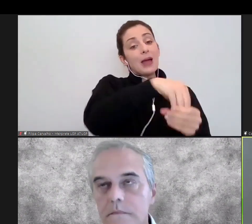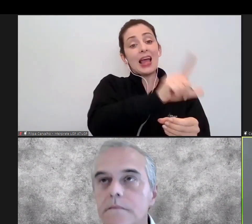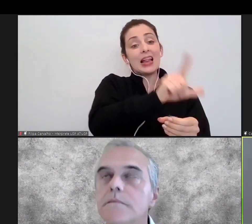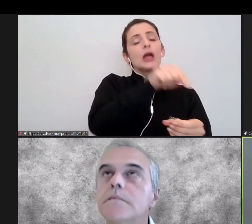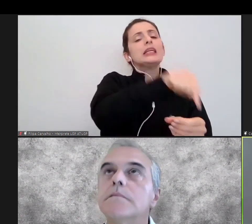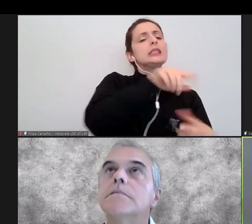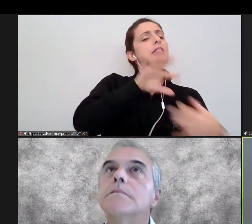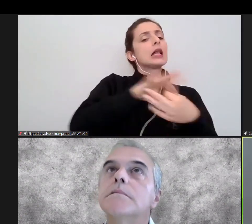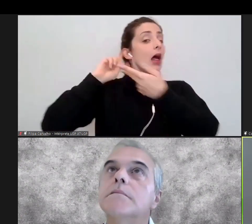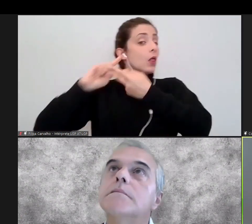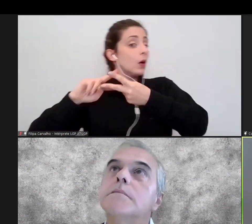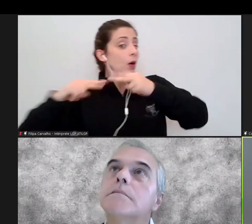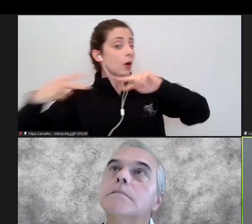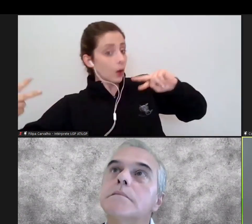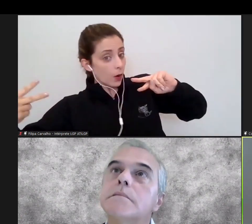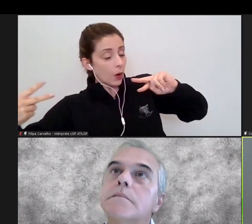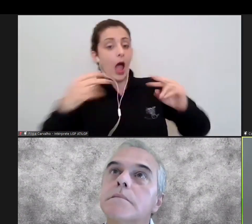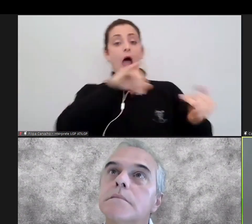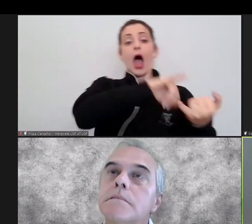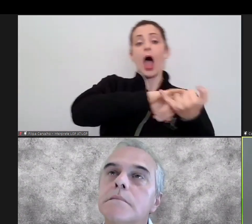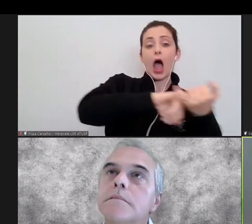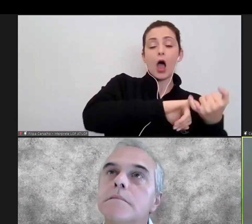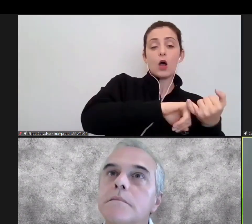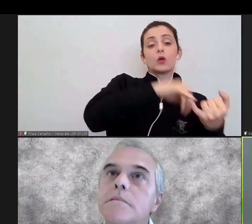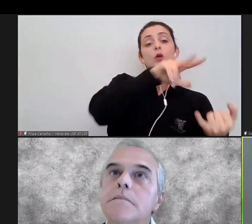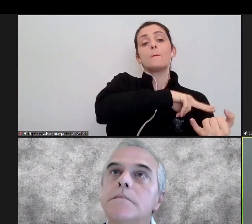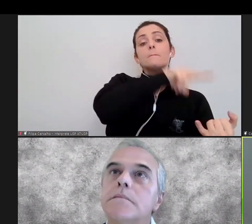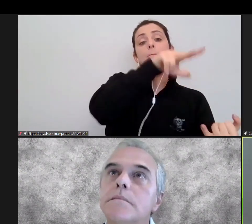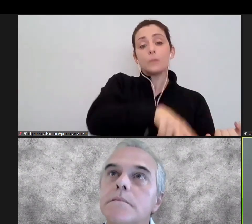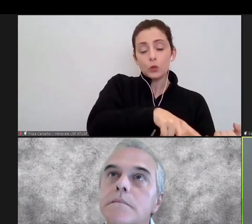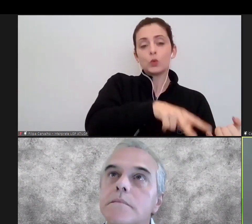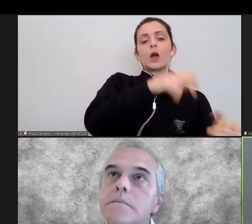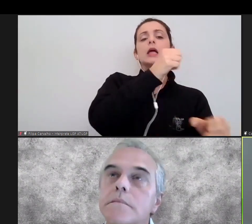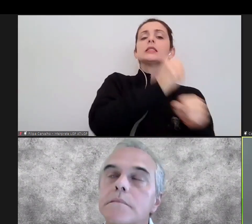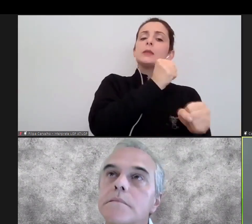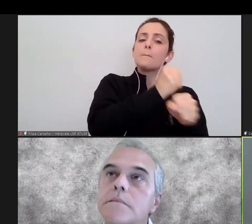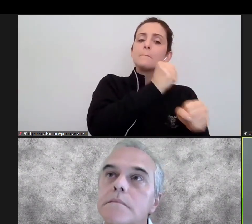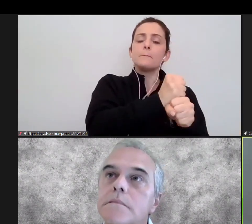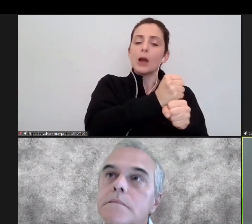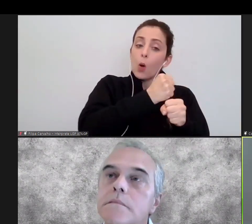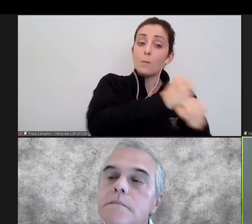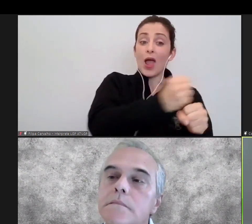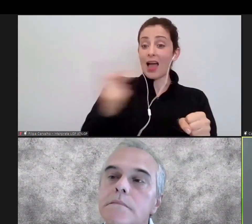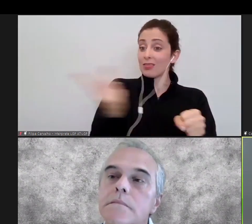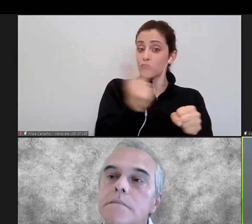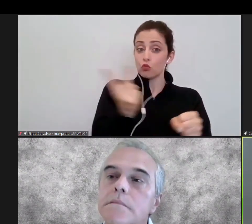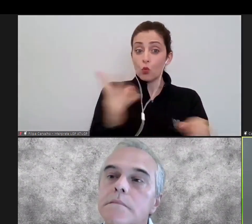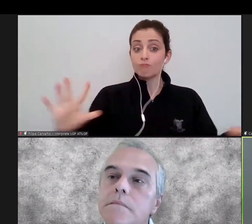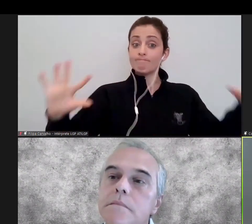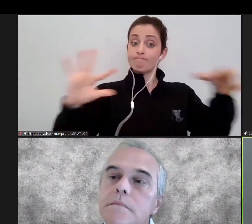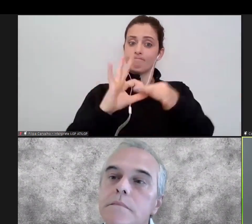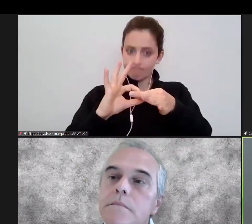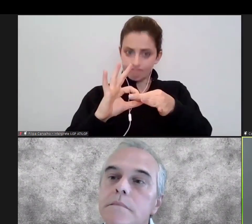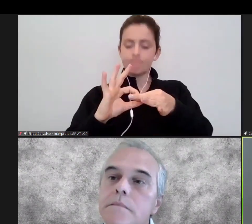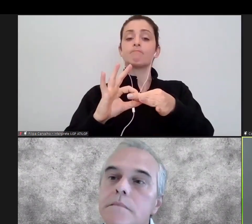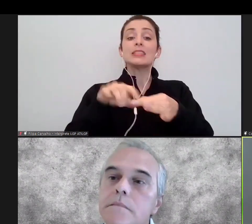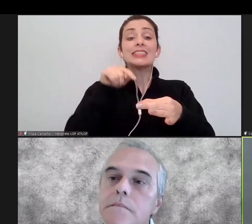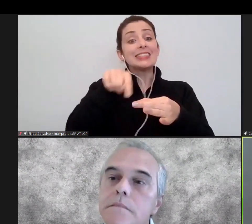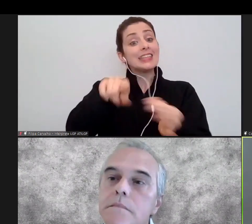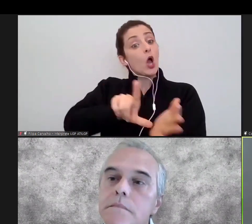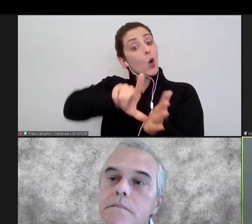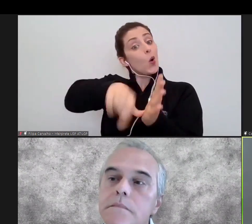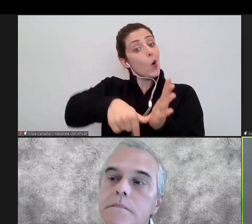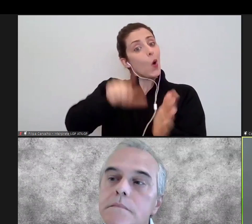Municipal de Lisboa e a Associação Portuguesa de Emprego Apoiado, que tem o projeto tem como